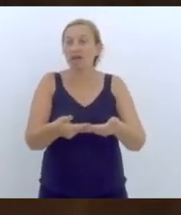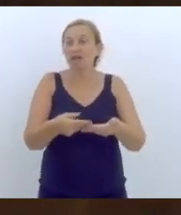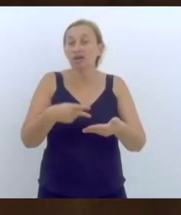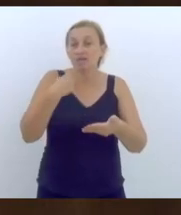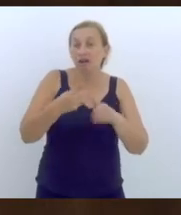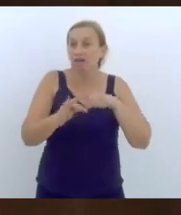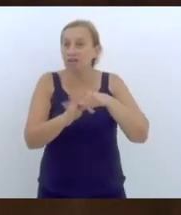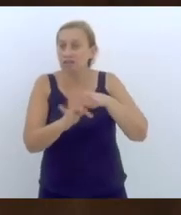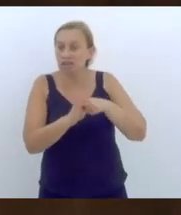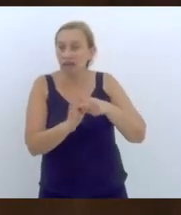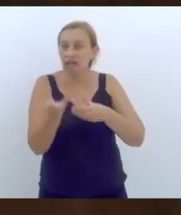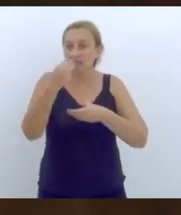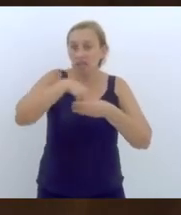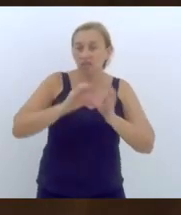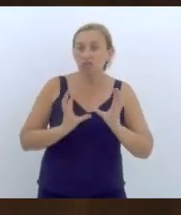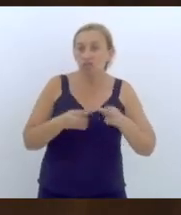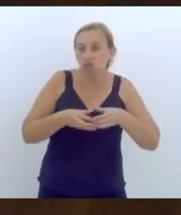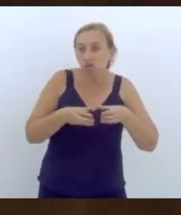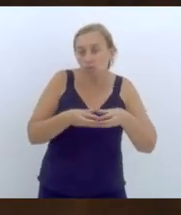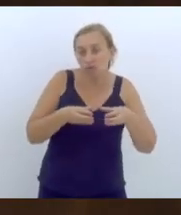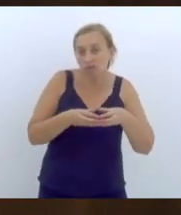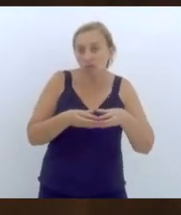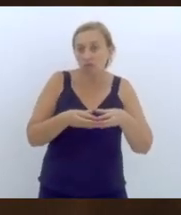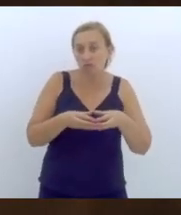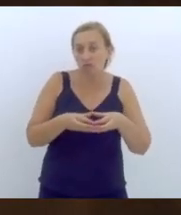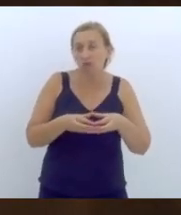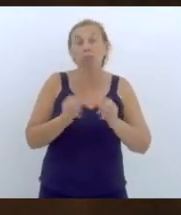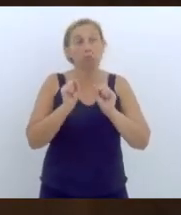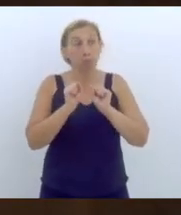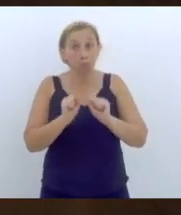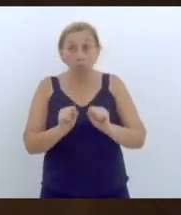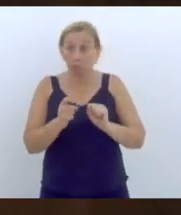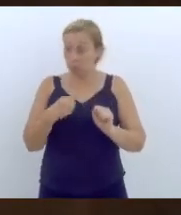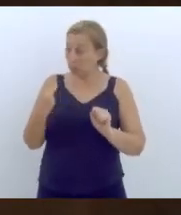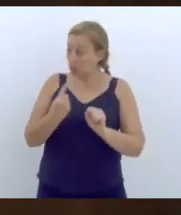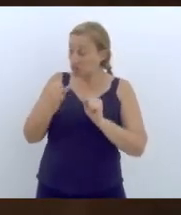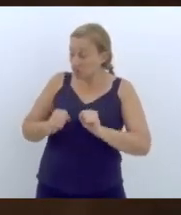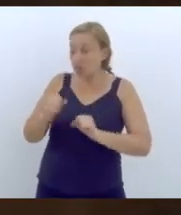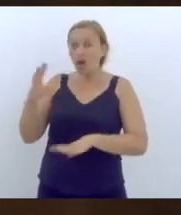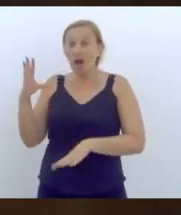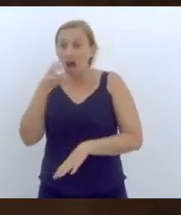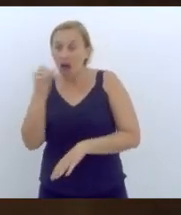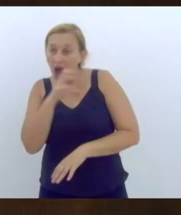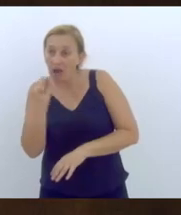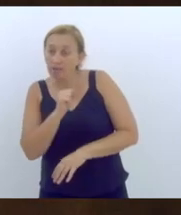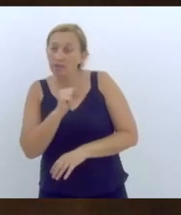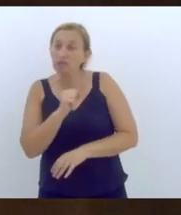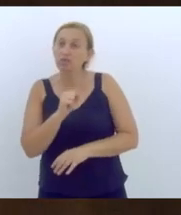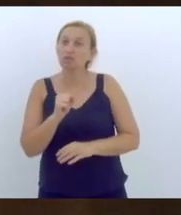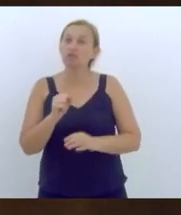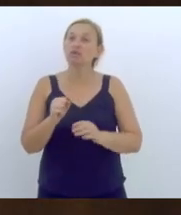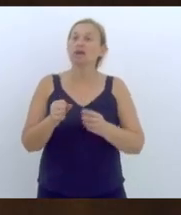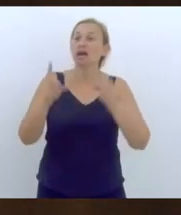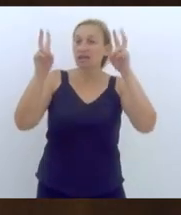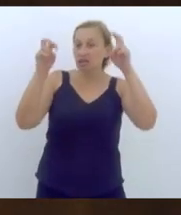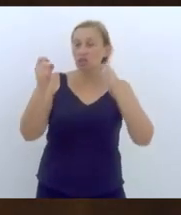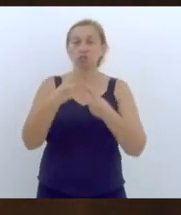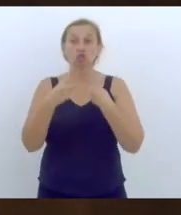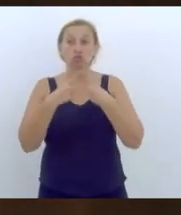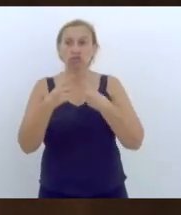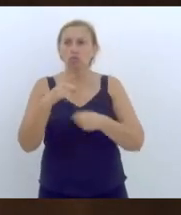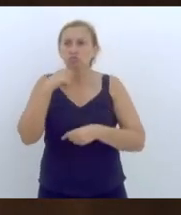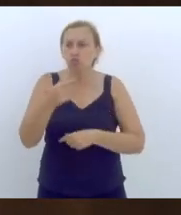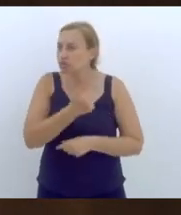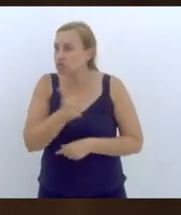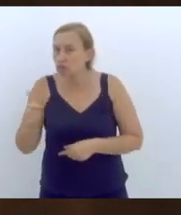técnico dentro das suas comissões pertinentes para que possamos, muito rapidamente, colocar essa matéria em discussão. Eu não tenho